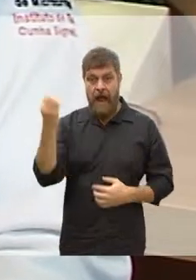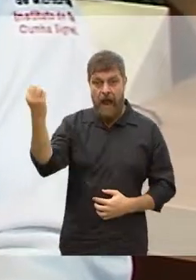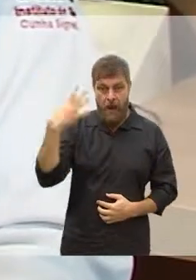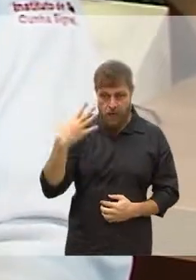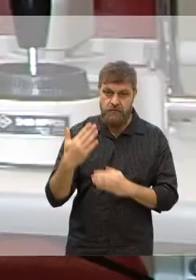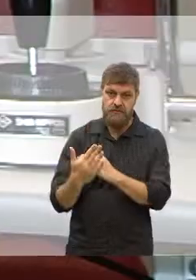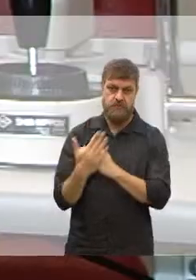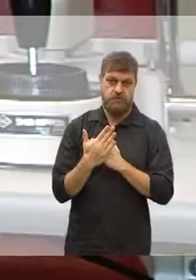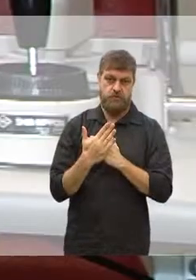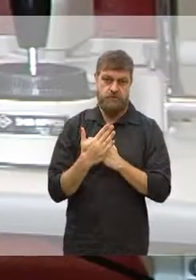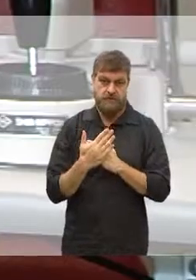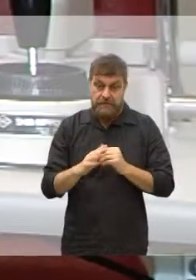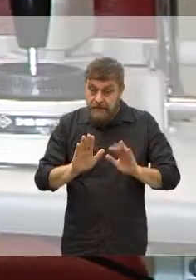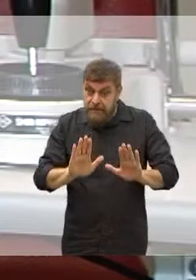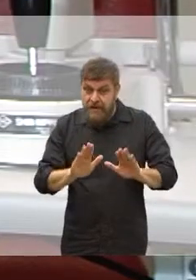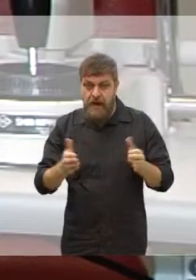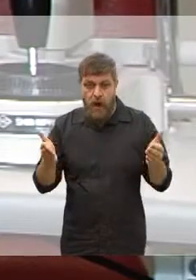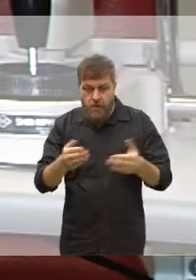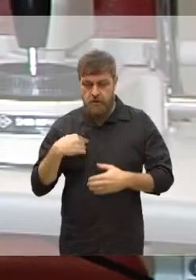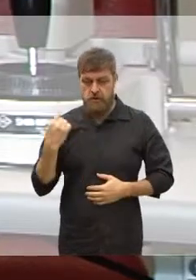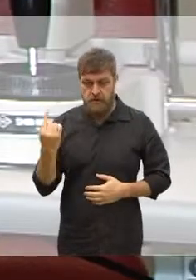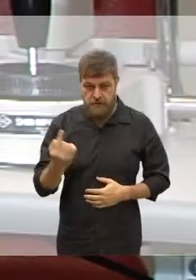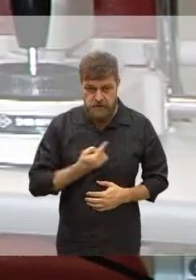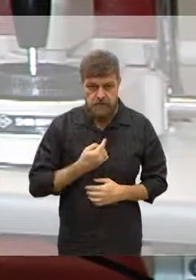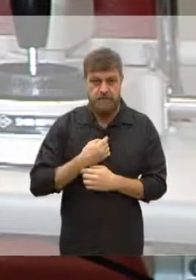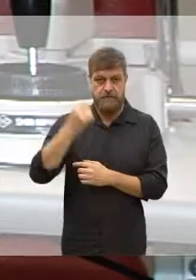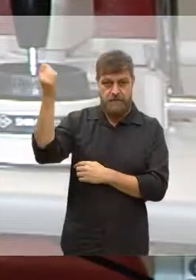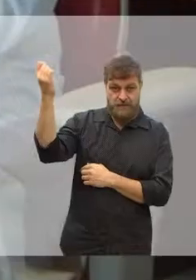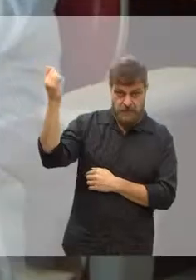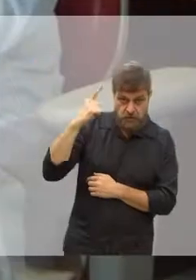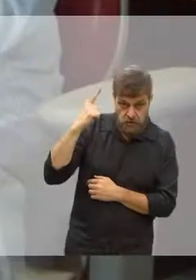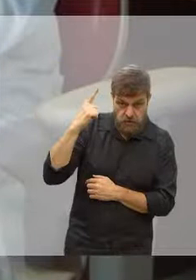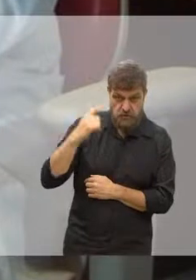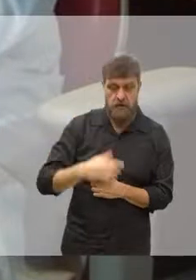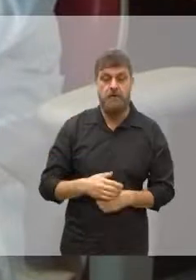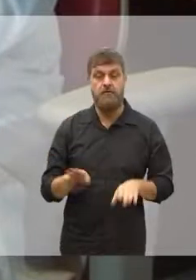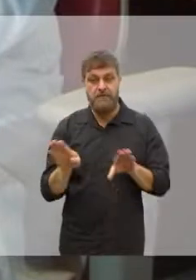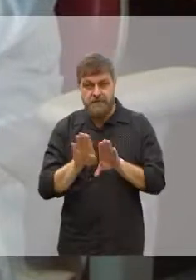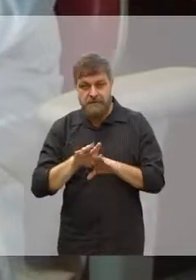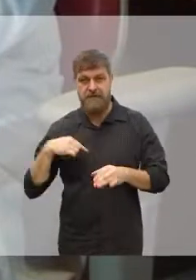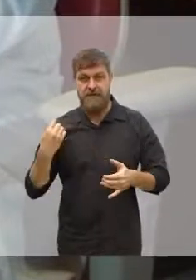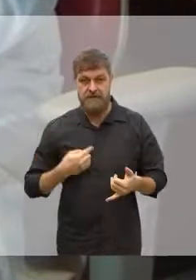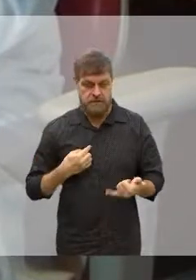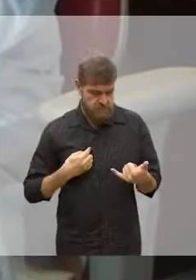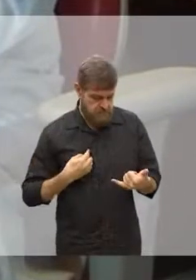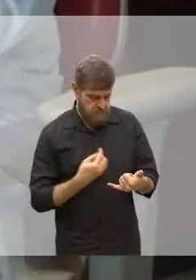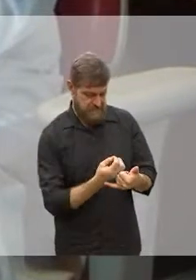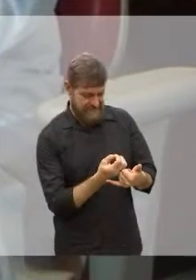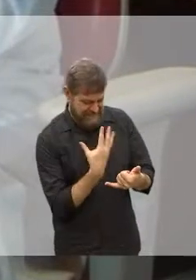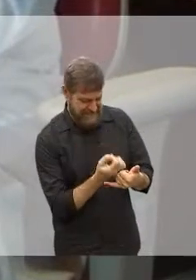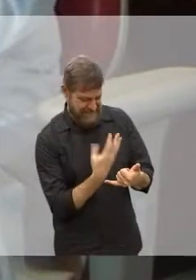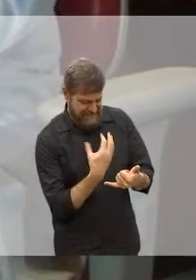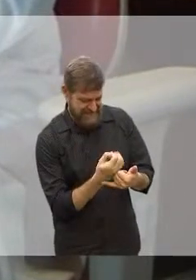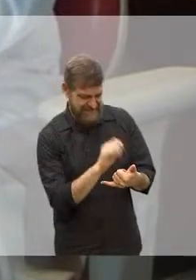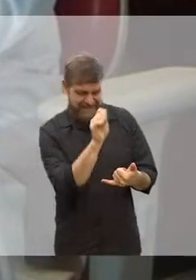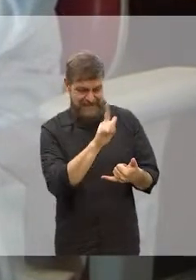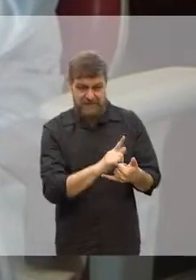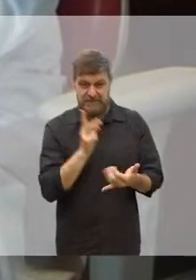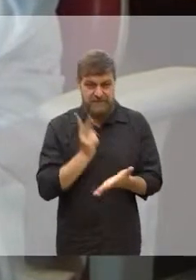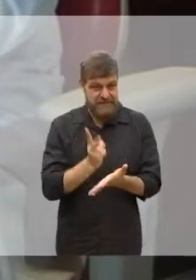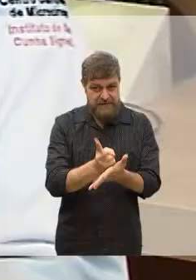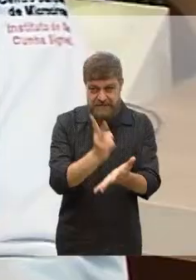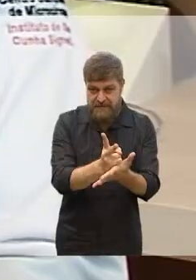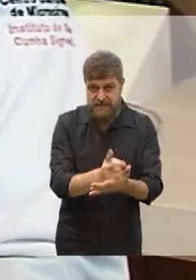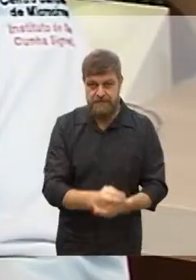benéfica. Só que hoje em dia, a gente, além da exposição à luz natural, a gente tem a exposição LED constante, não